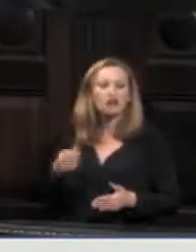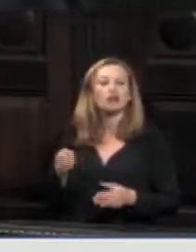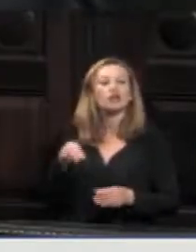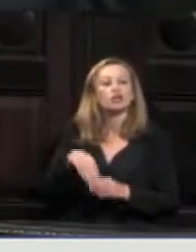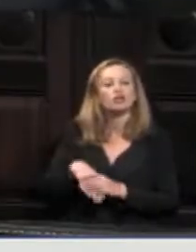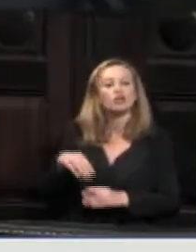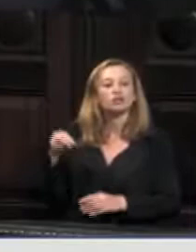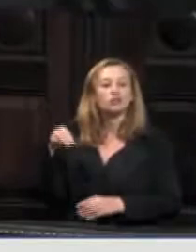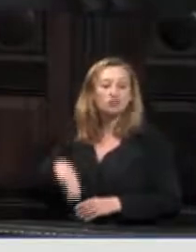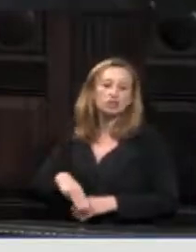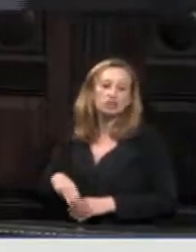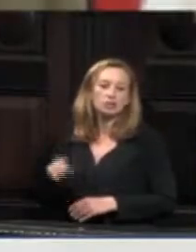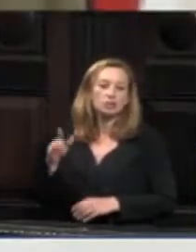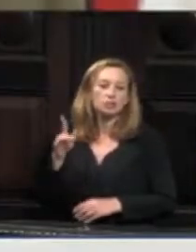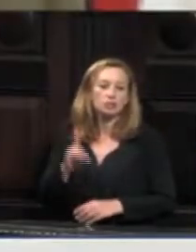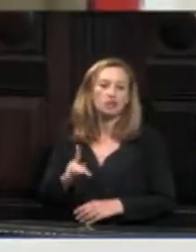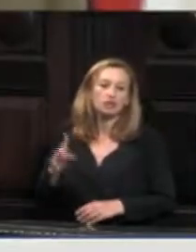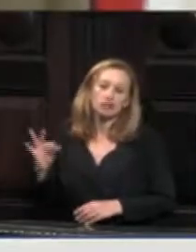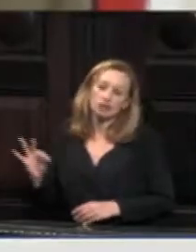para aprovar a matéria.